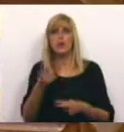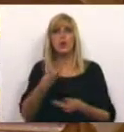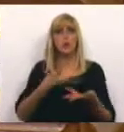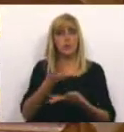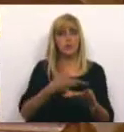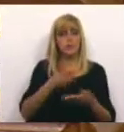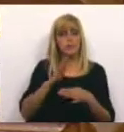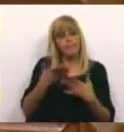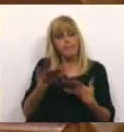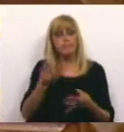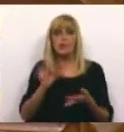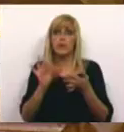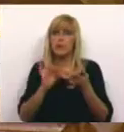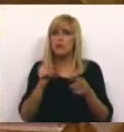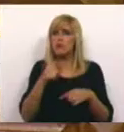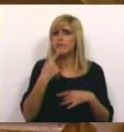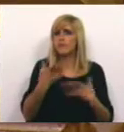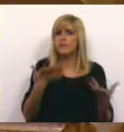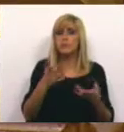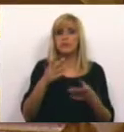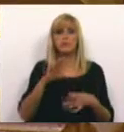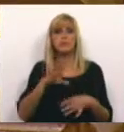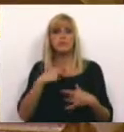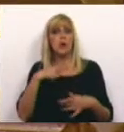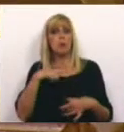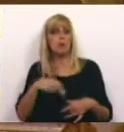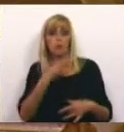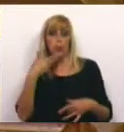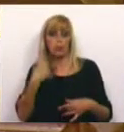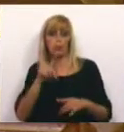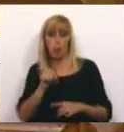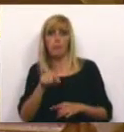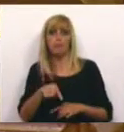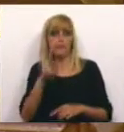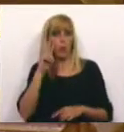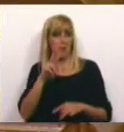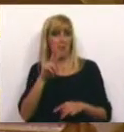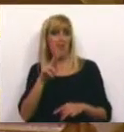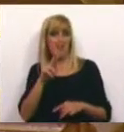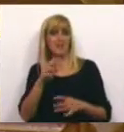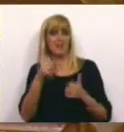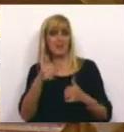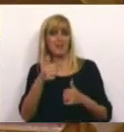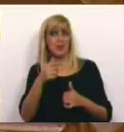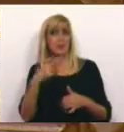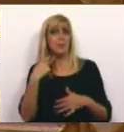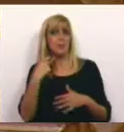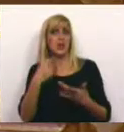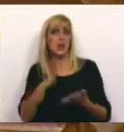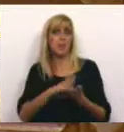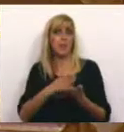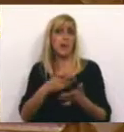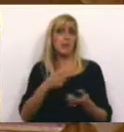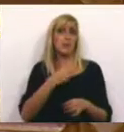economia, fatores que, como se sabe, o nosso país não domina, mas é também necessário olhar com olhos de ver para as micro, pequenas e médias